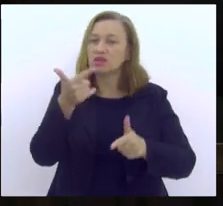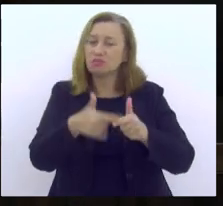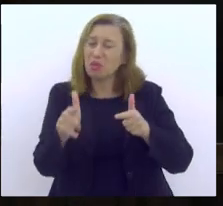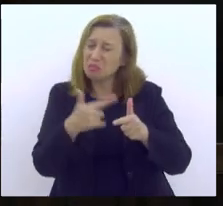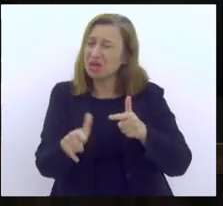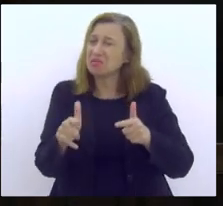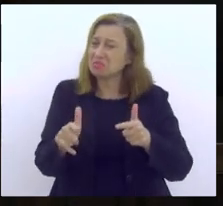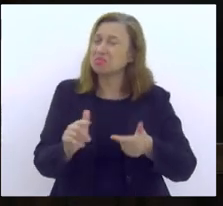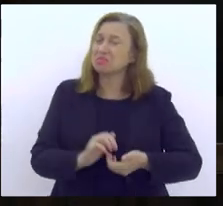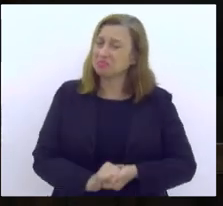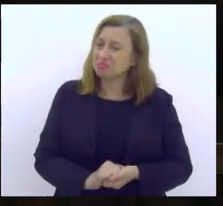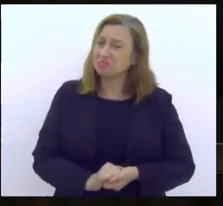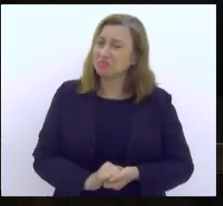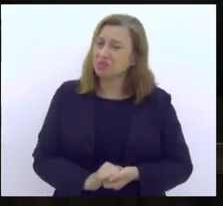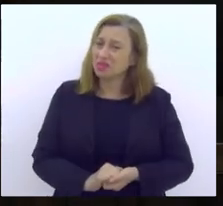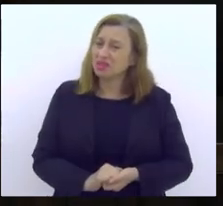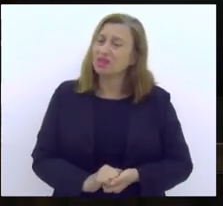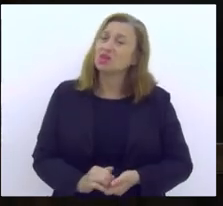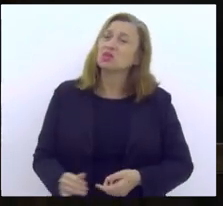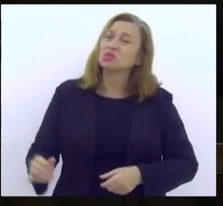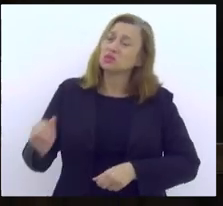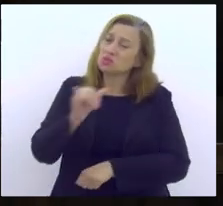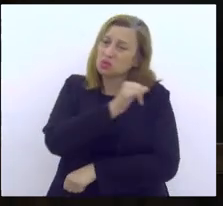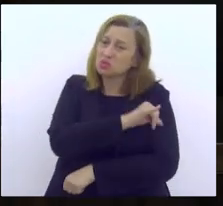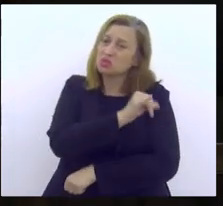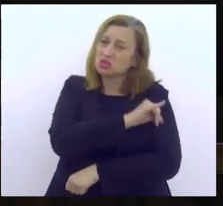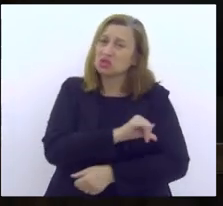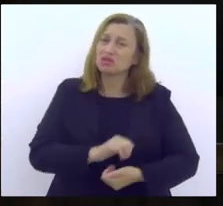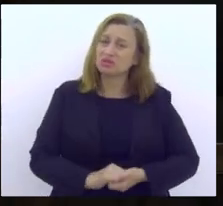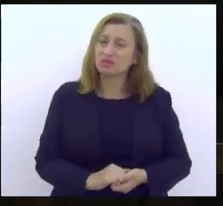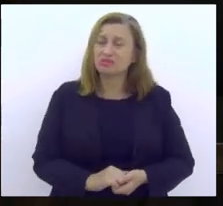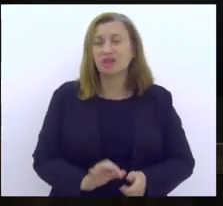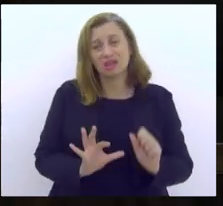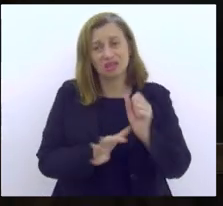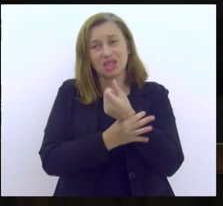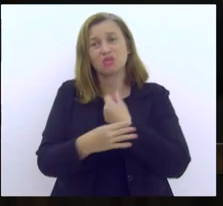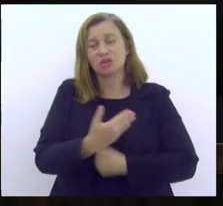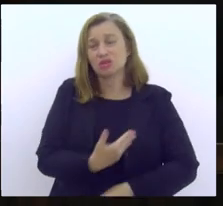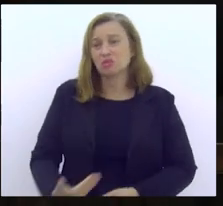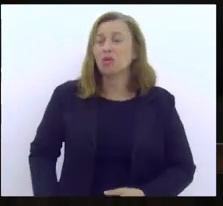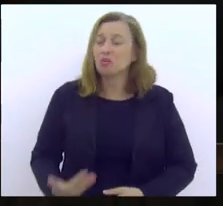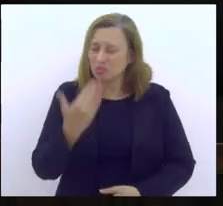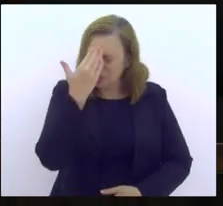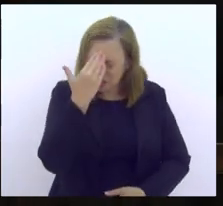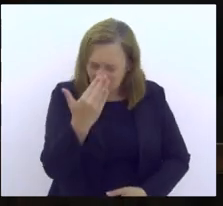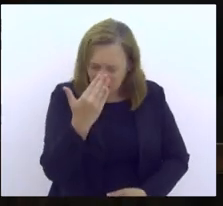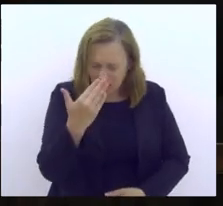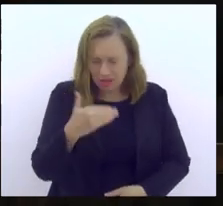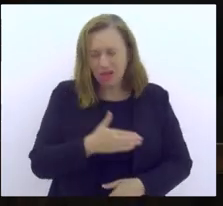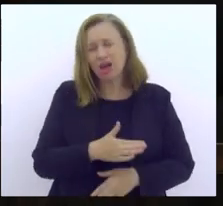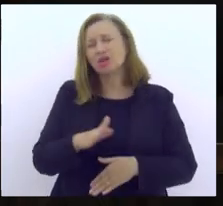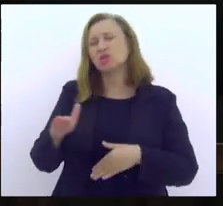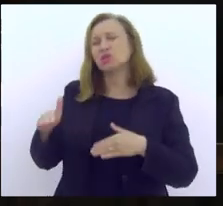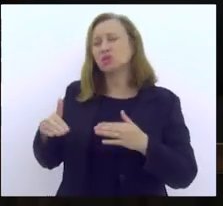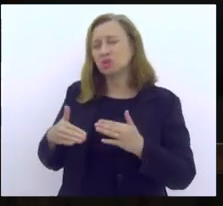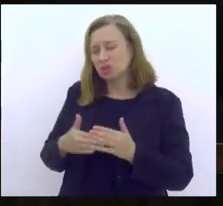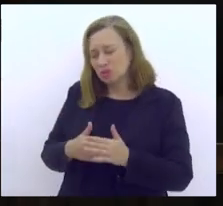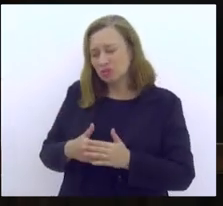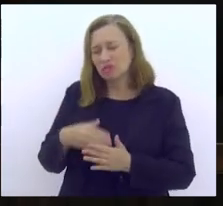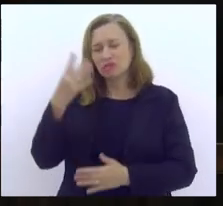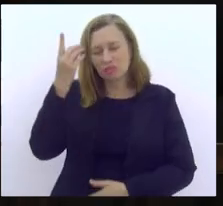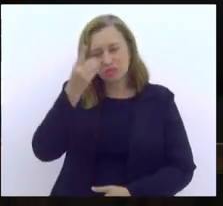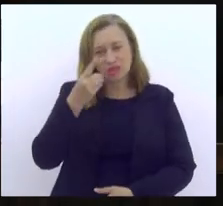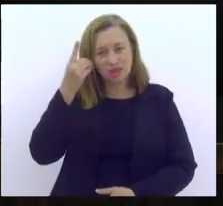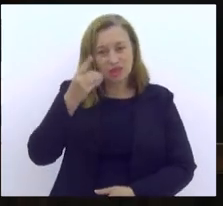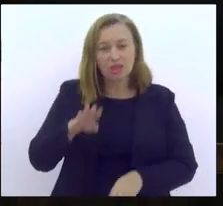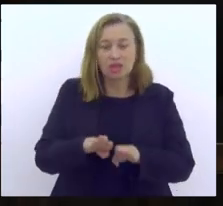mal que há sobre o Rio de Janeiro na questão da segurança pública. Muito obrigado a todos os senhores e senhoras